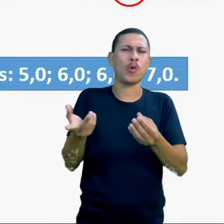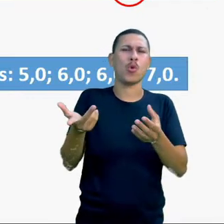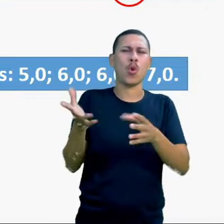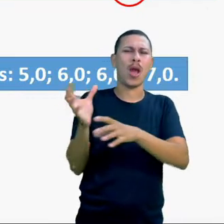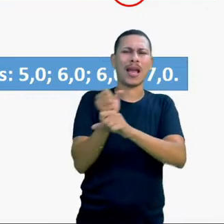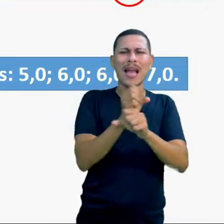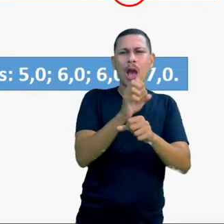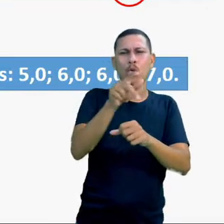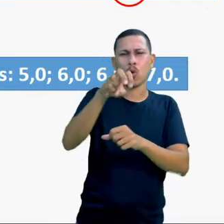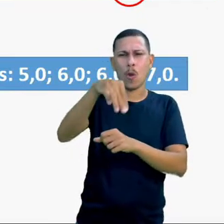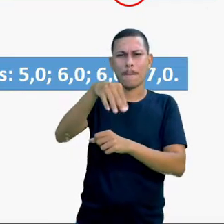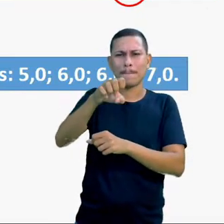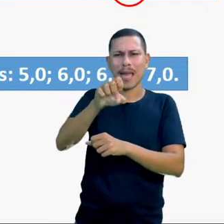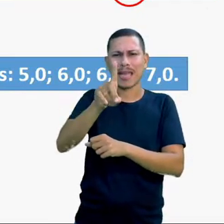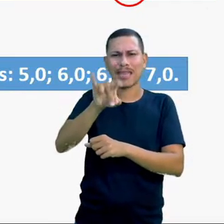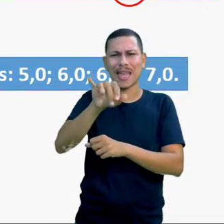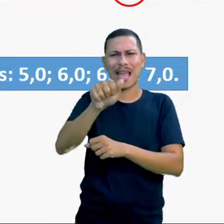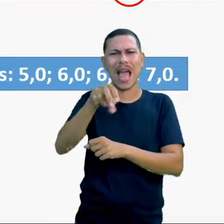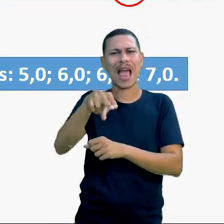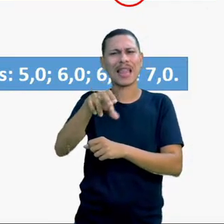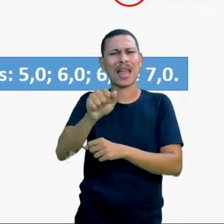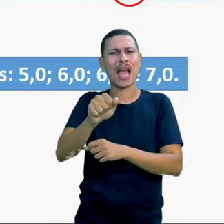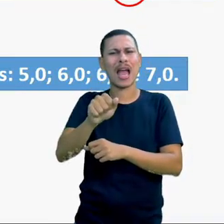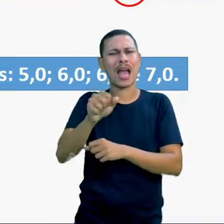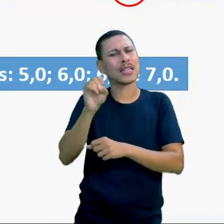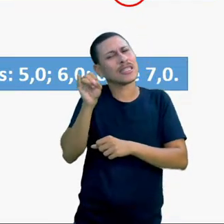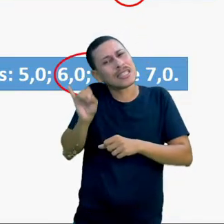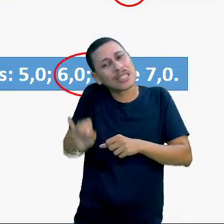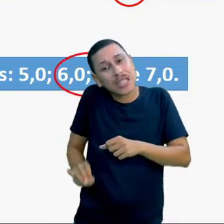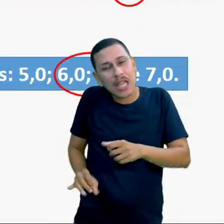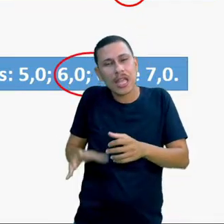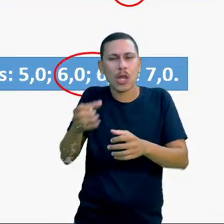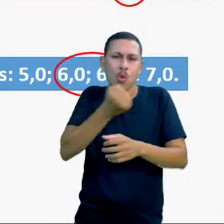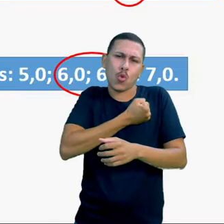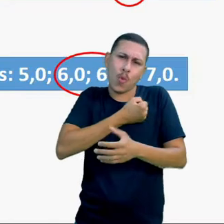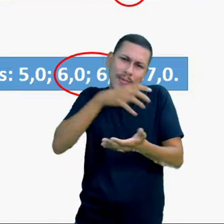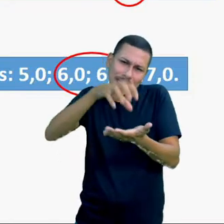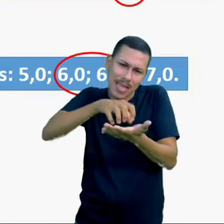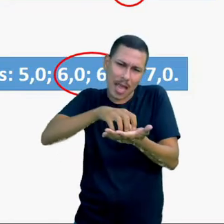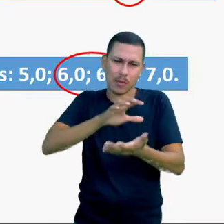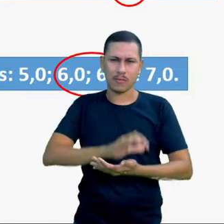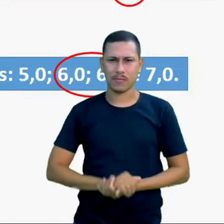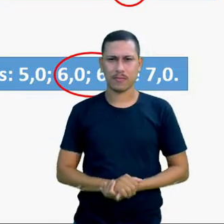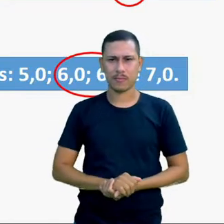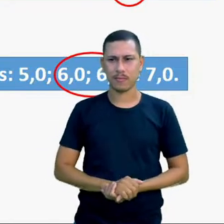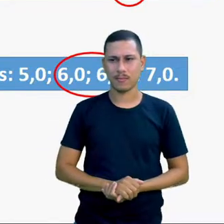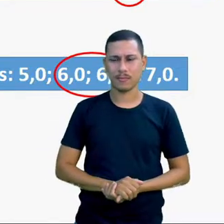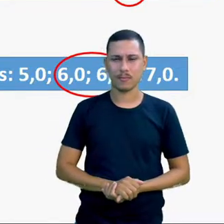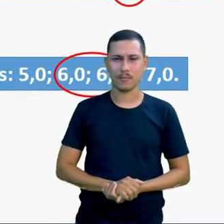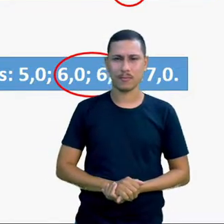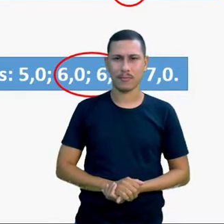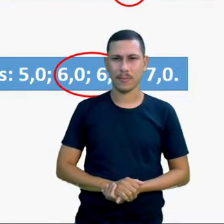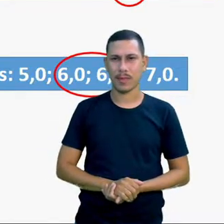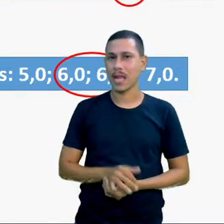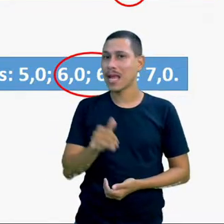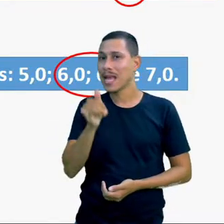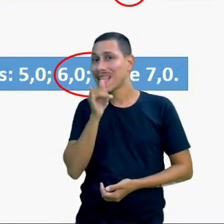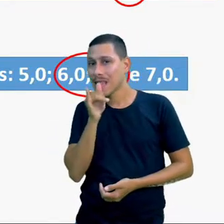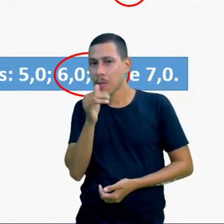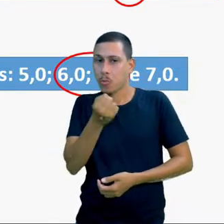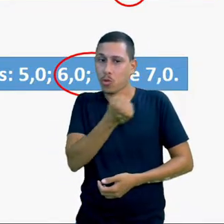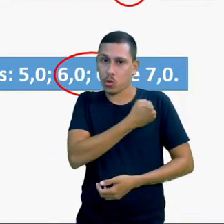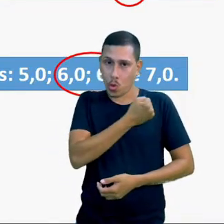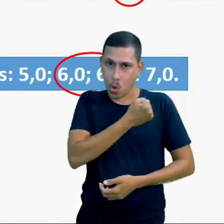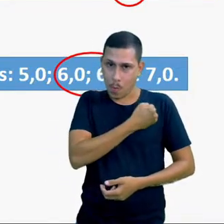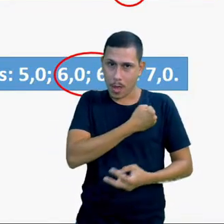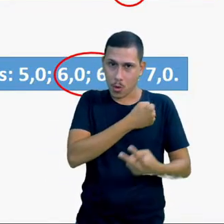a mediana é o número central? Olha aí, veja como vai ficar. Você vai pegar os dois